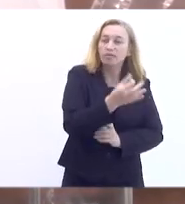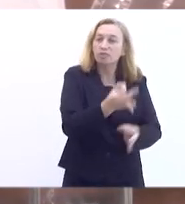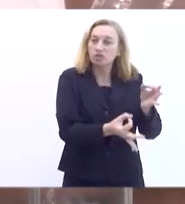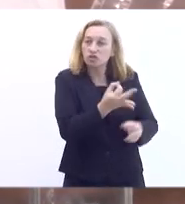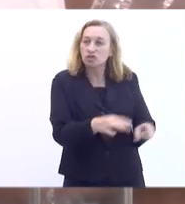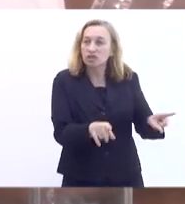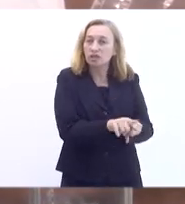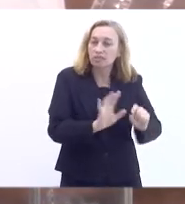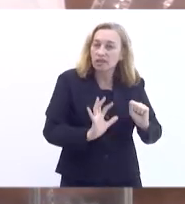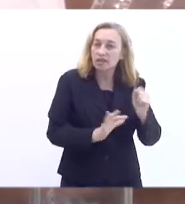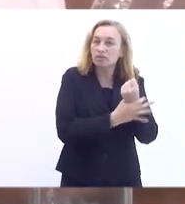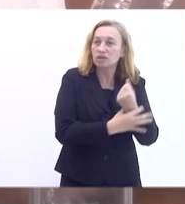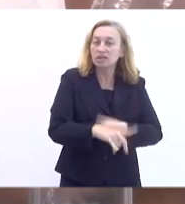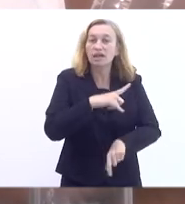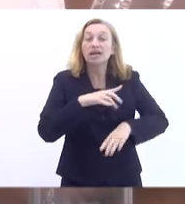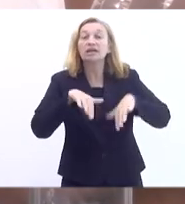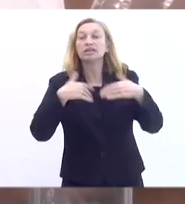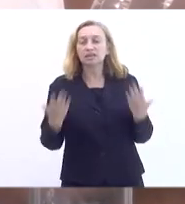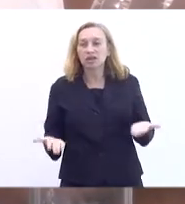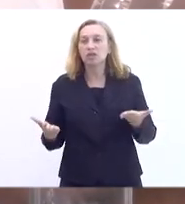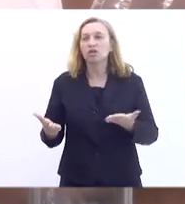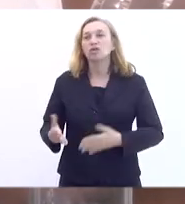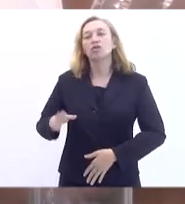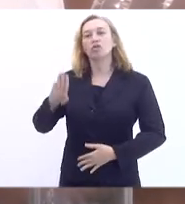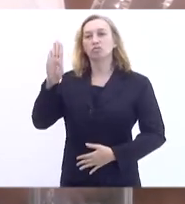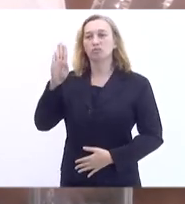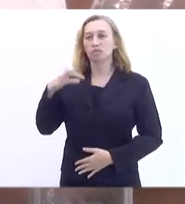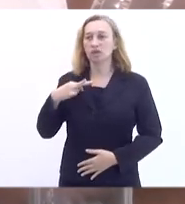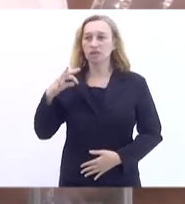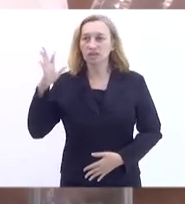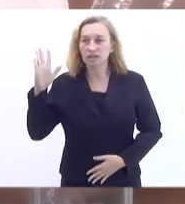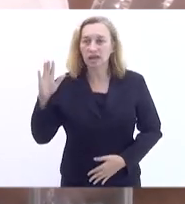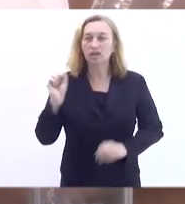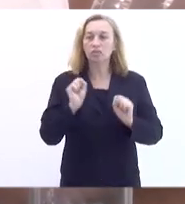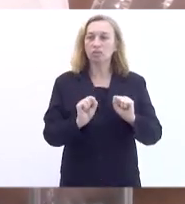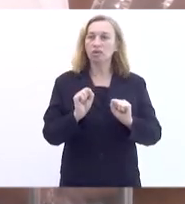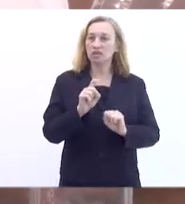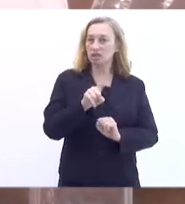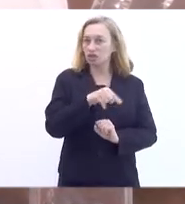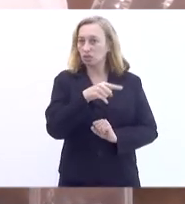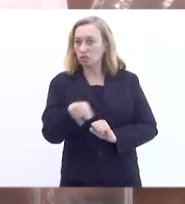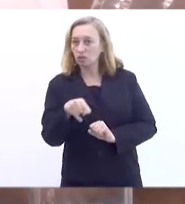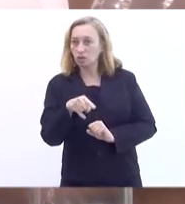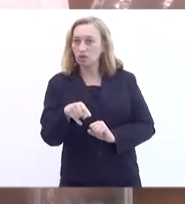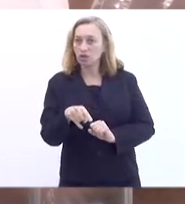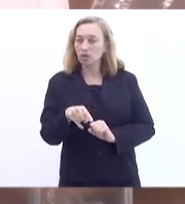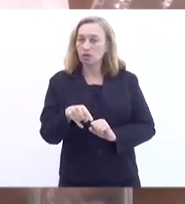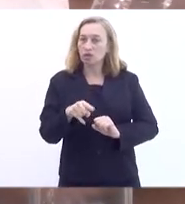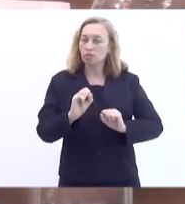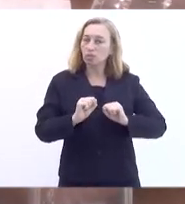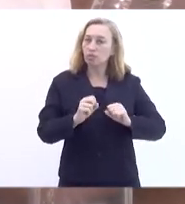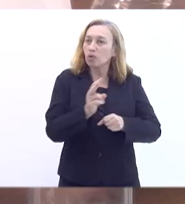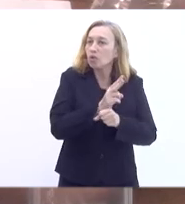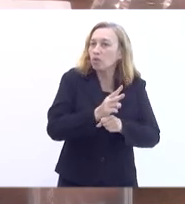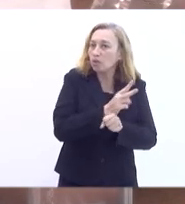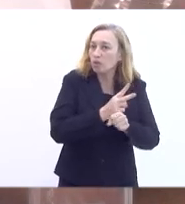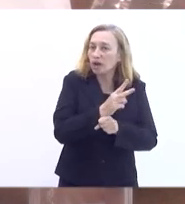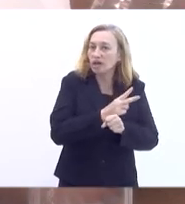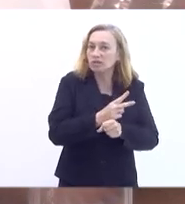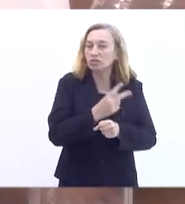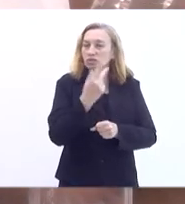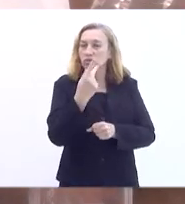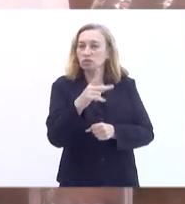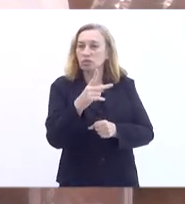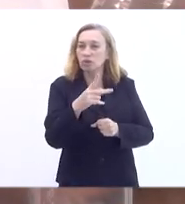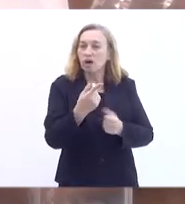tenta se segurar Então como um candidato ele pode ser punido pode ser apenado pelo fato de ter buscado o seu